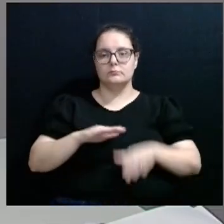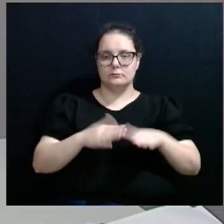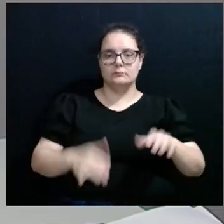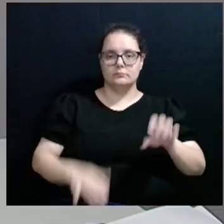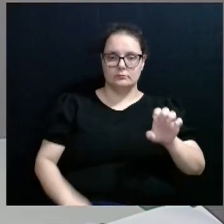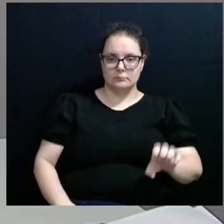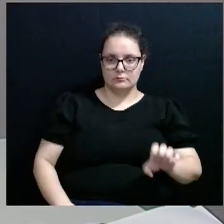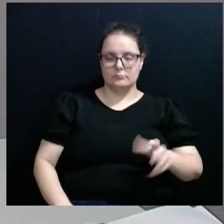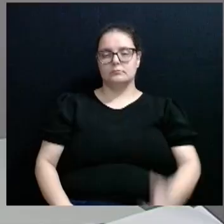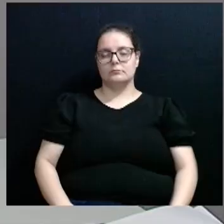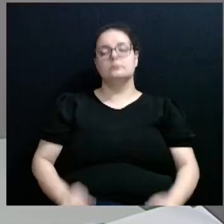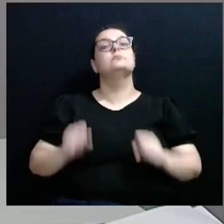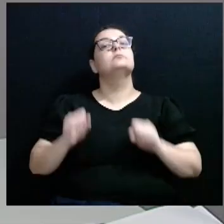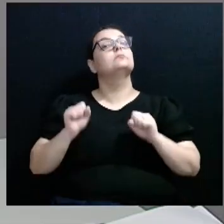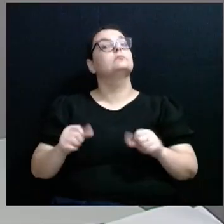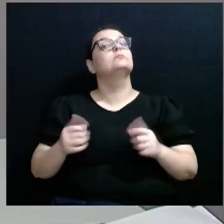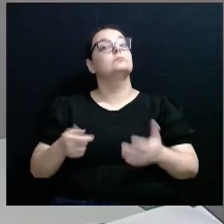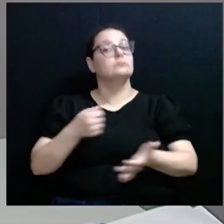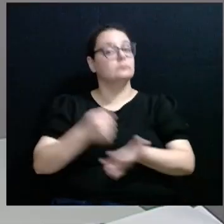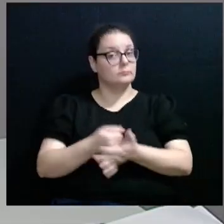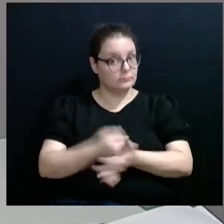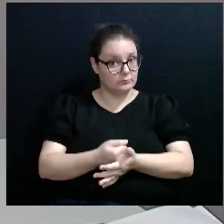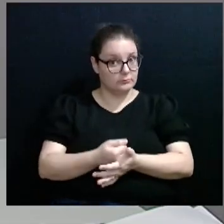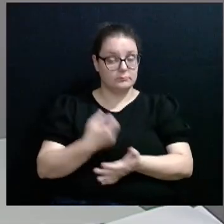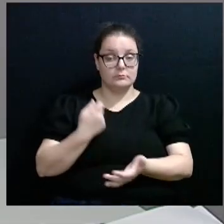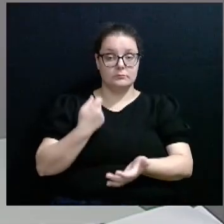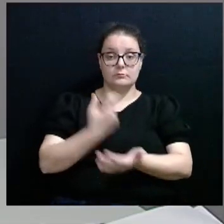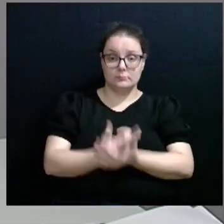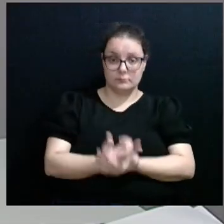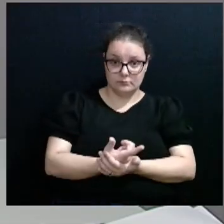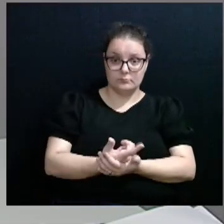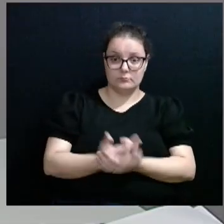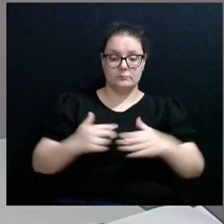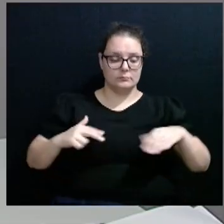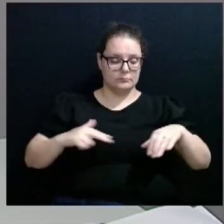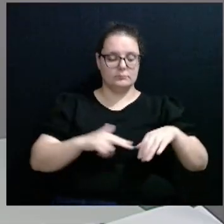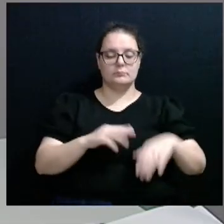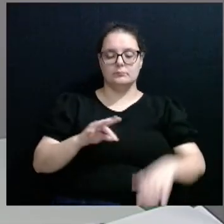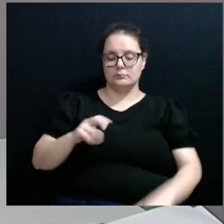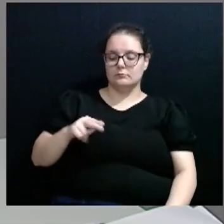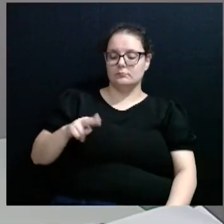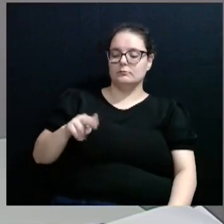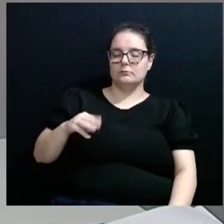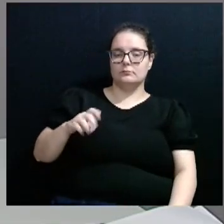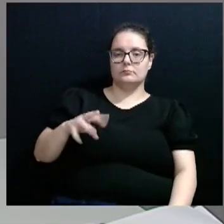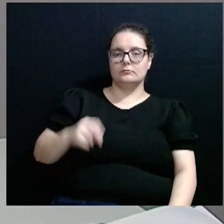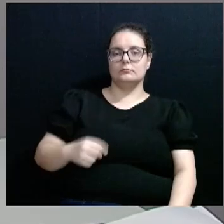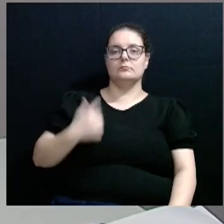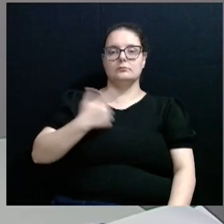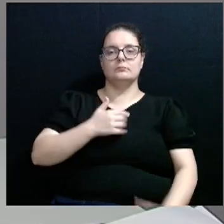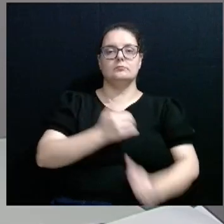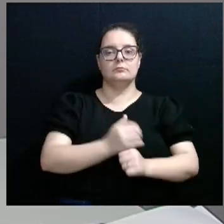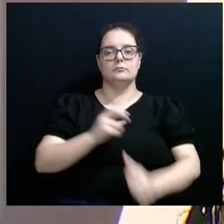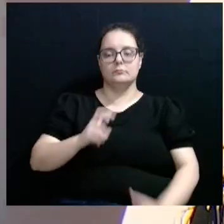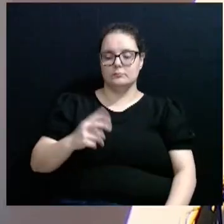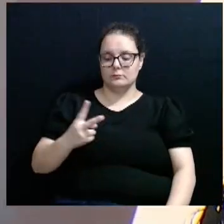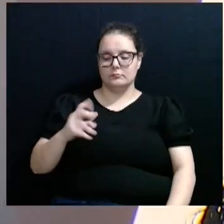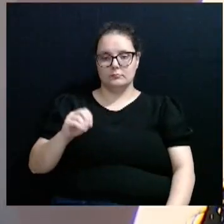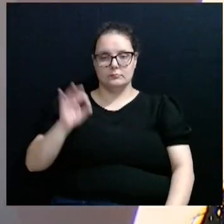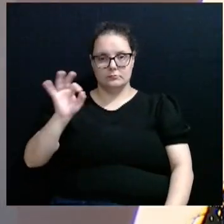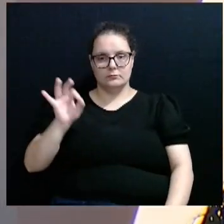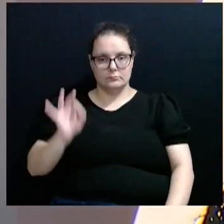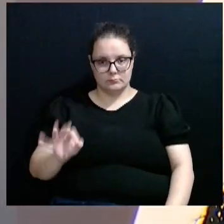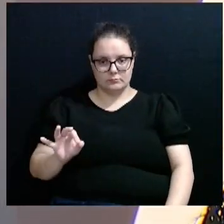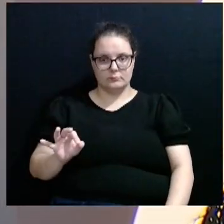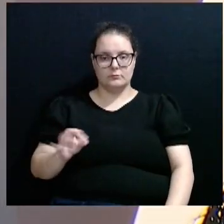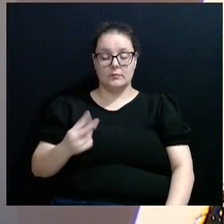pudesse garantir a aquisição desse tomógrafo, e o nosso mandato destinou 520.000, então, para o Hospital Ouro Verde. Além do